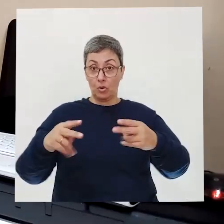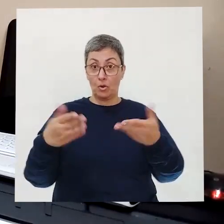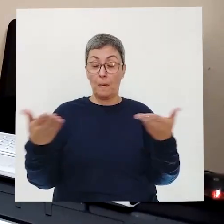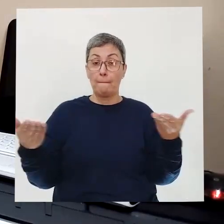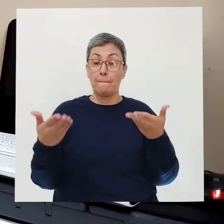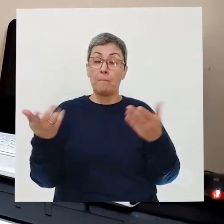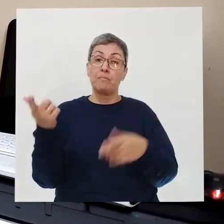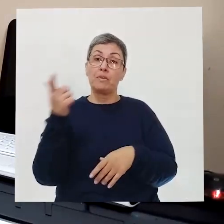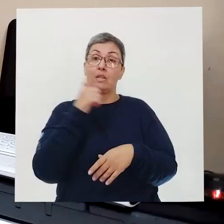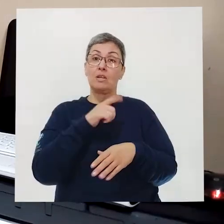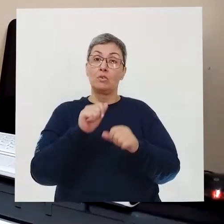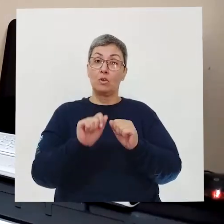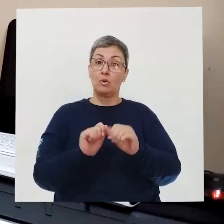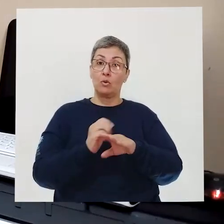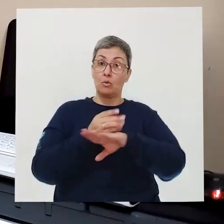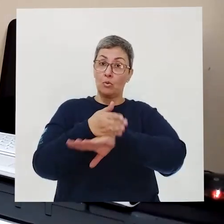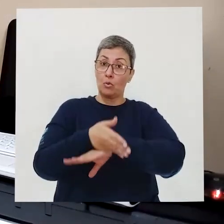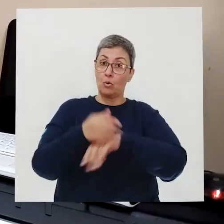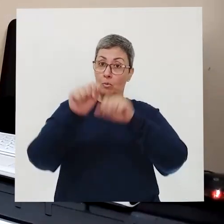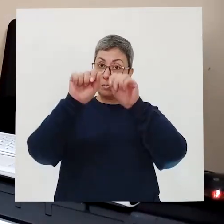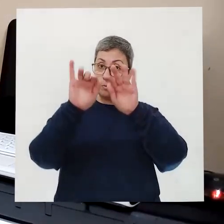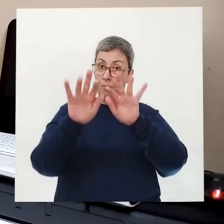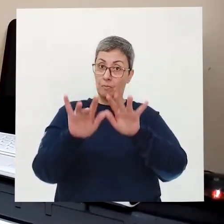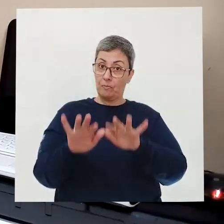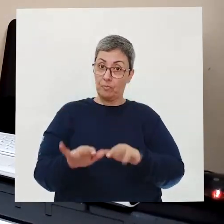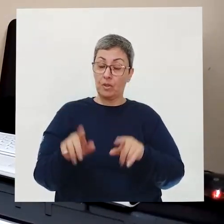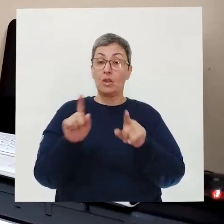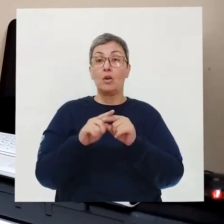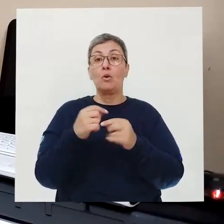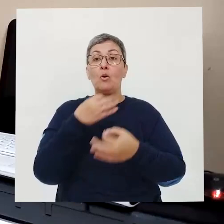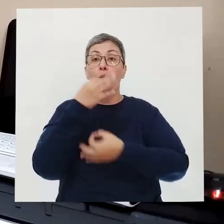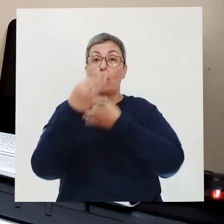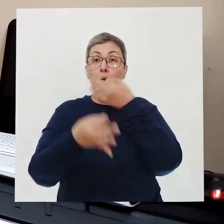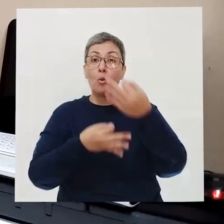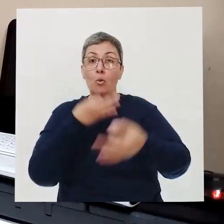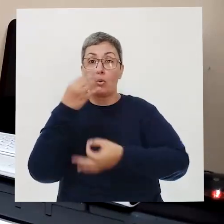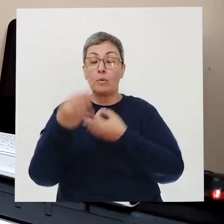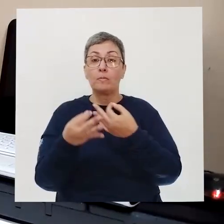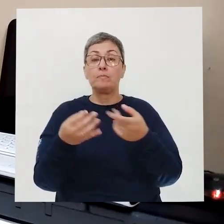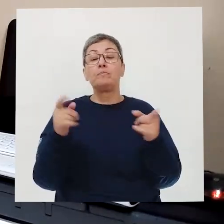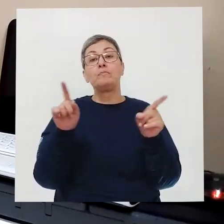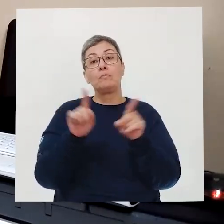Se você conseguir, acesse para você colocar lá